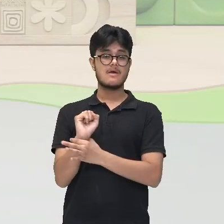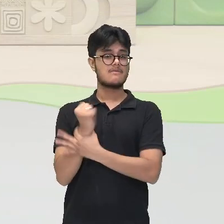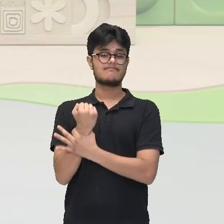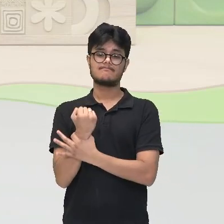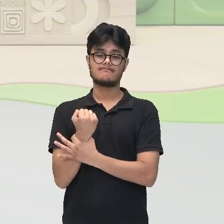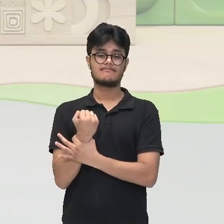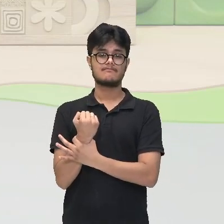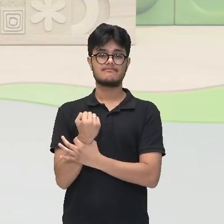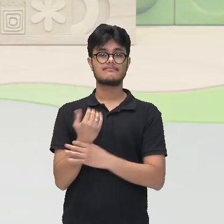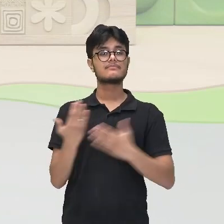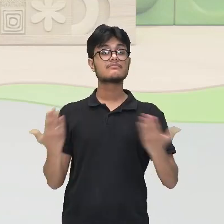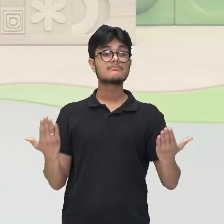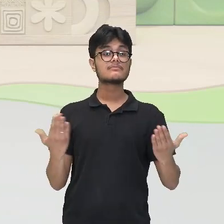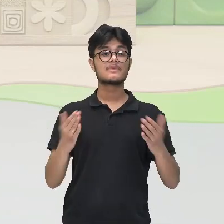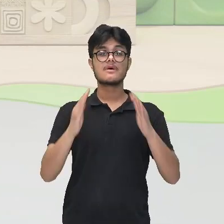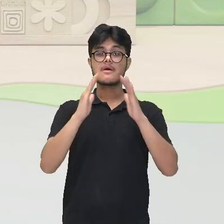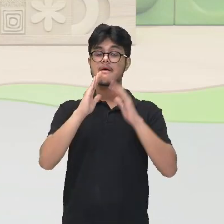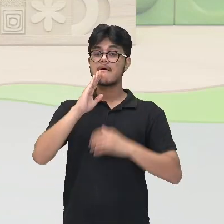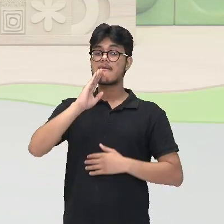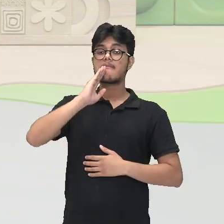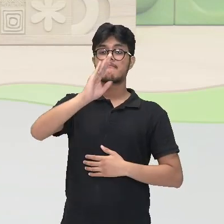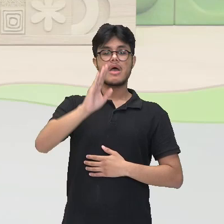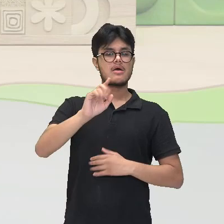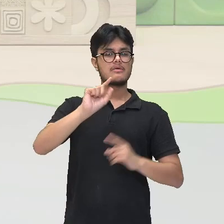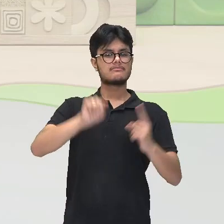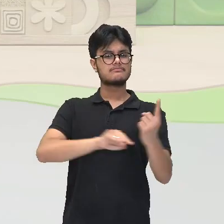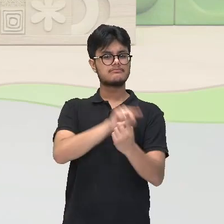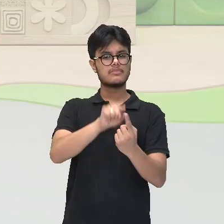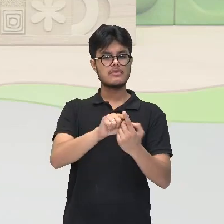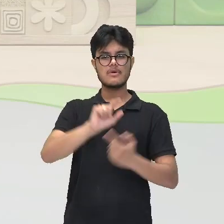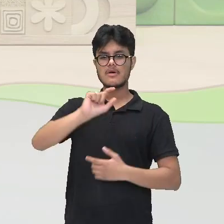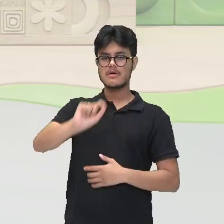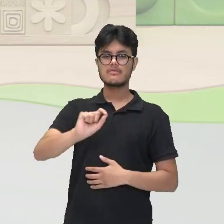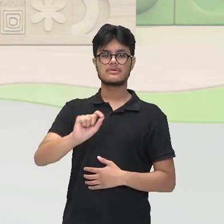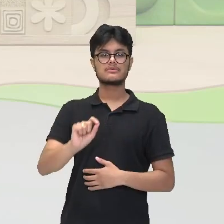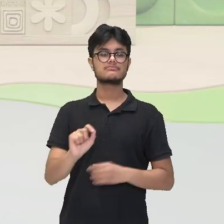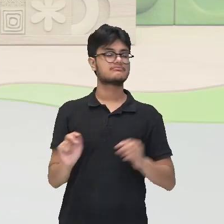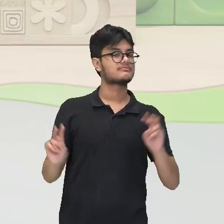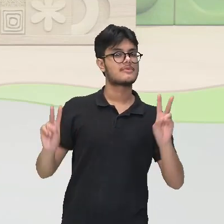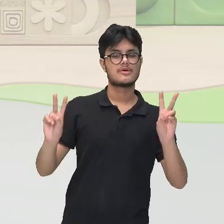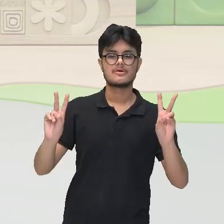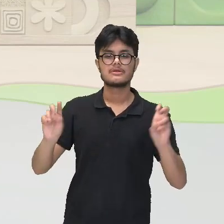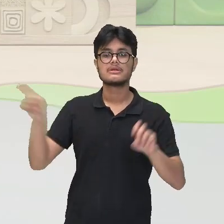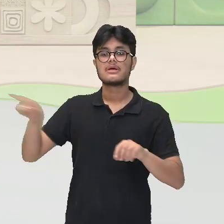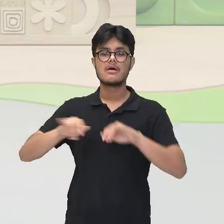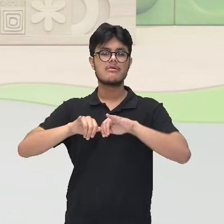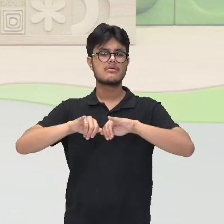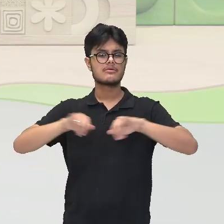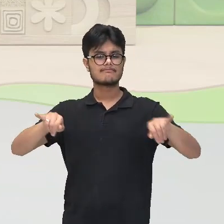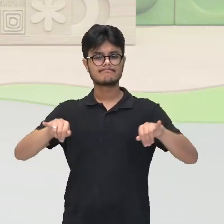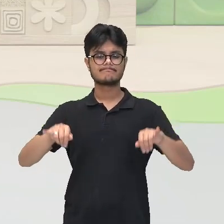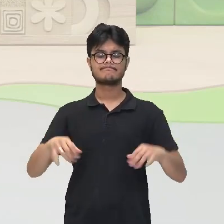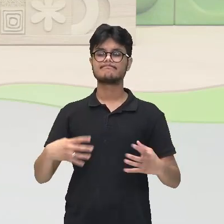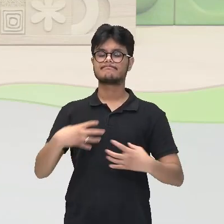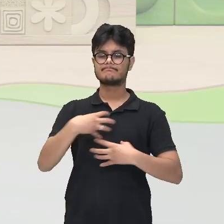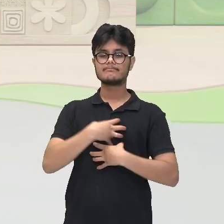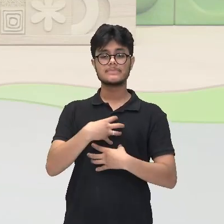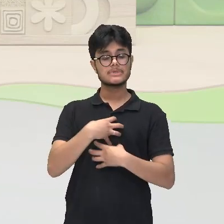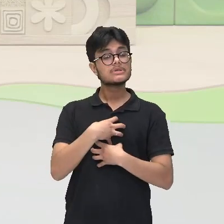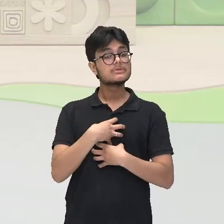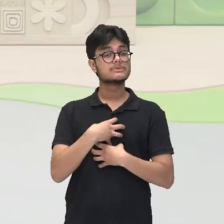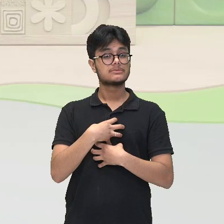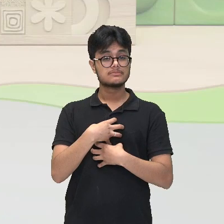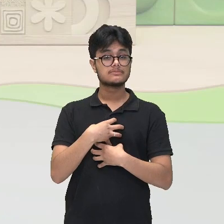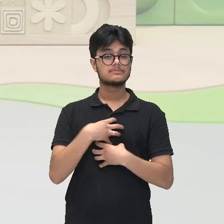é o principal objetivo dessa campanha? É você